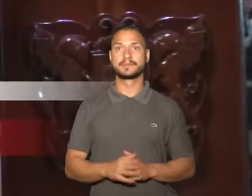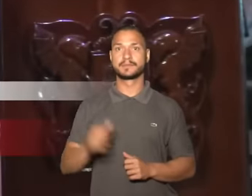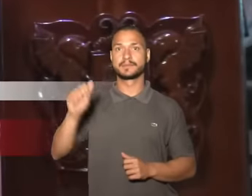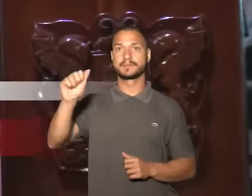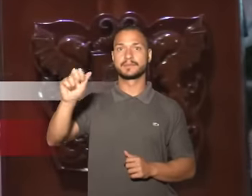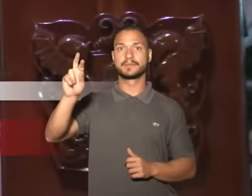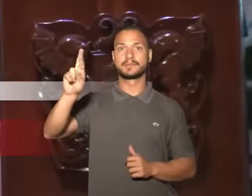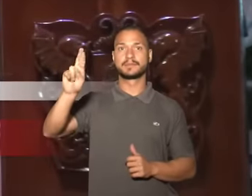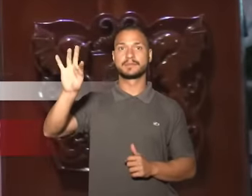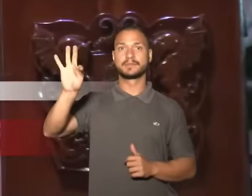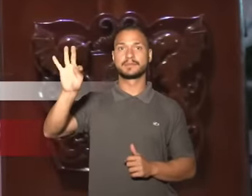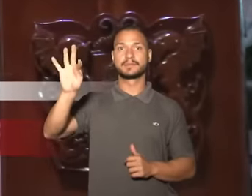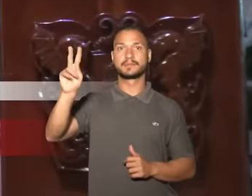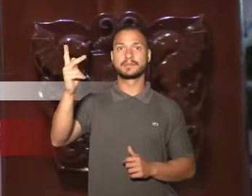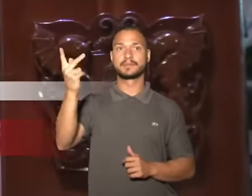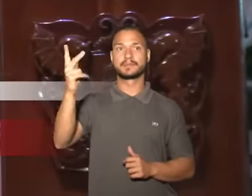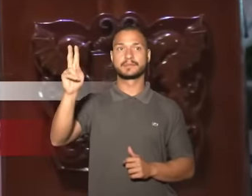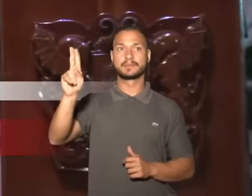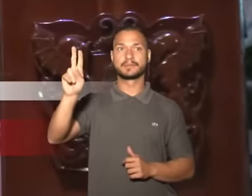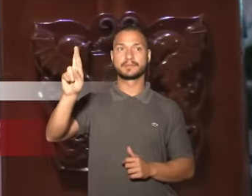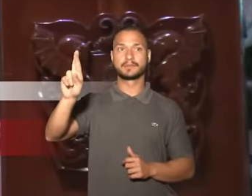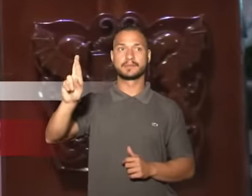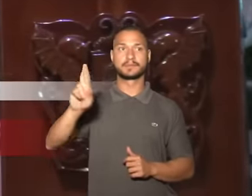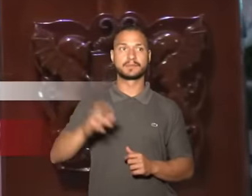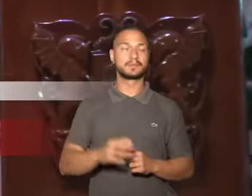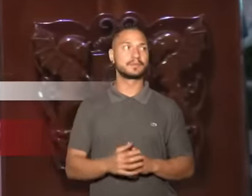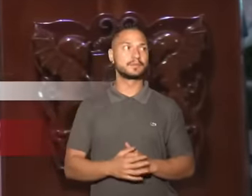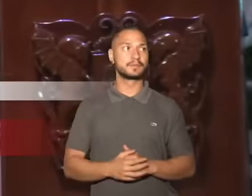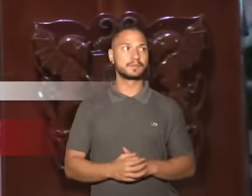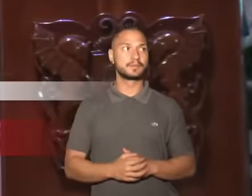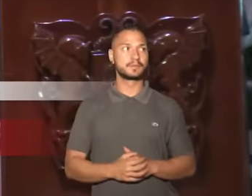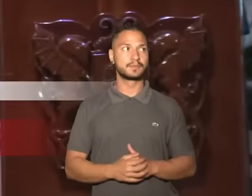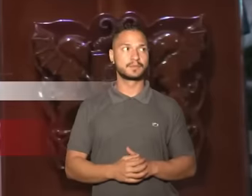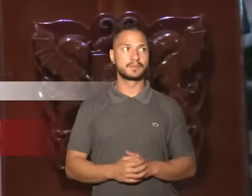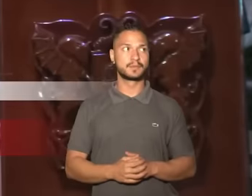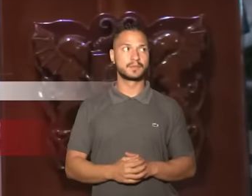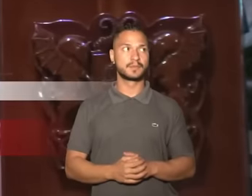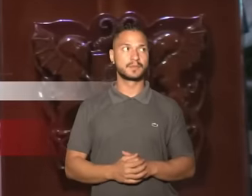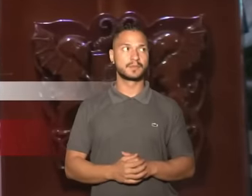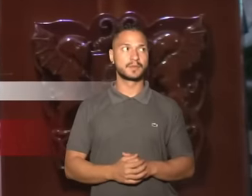Arthur de Magalhães Carvalho Camargo.